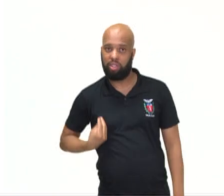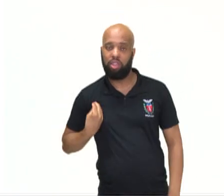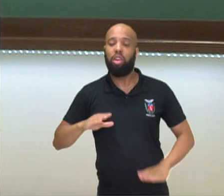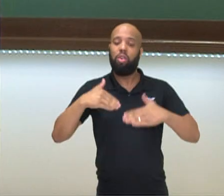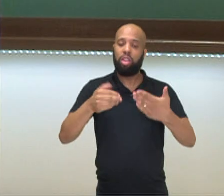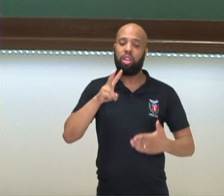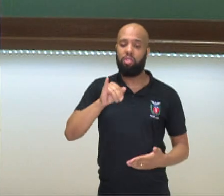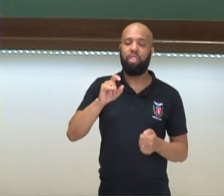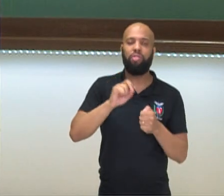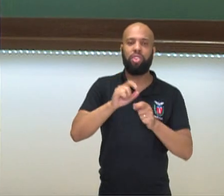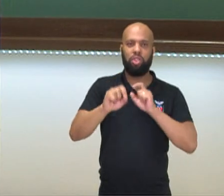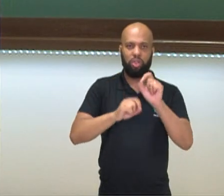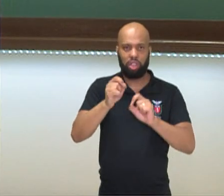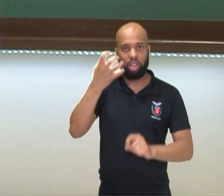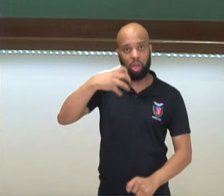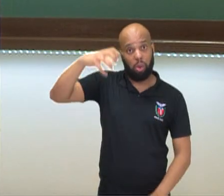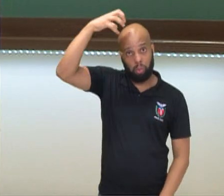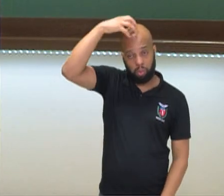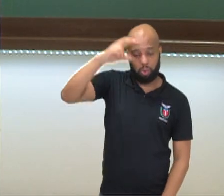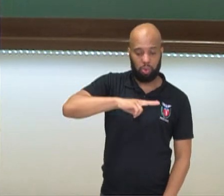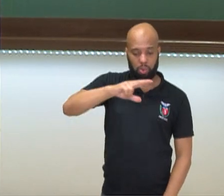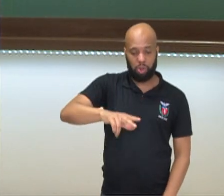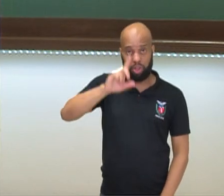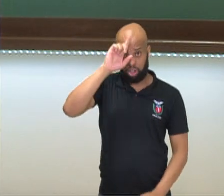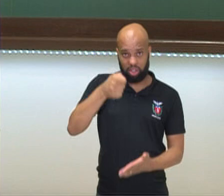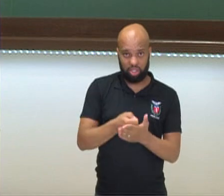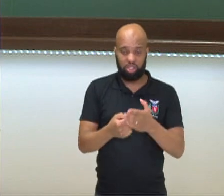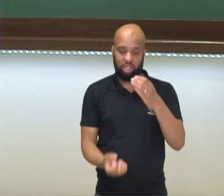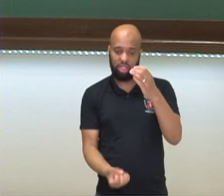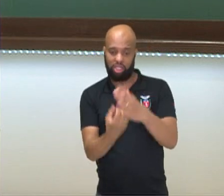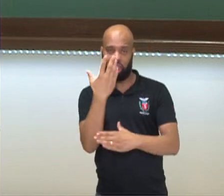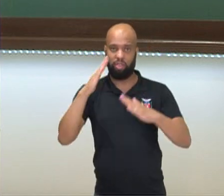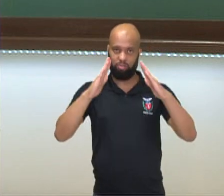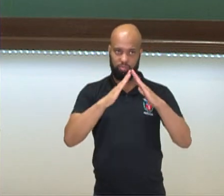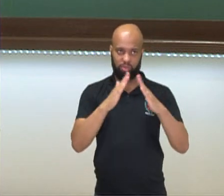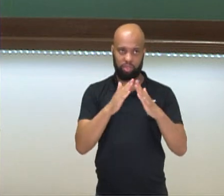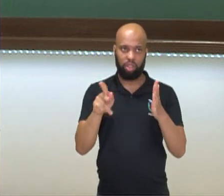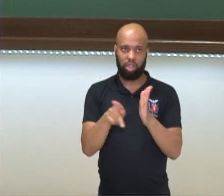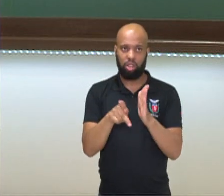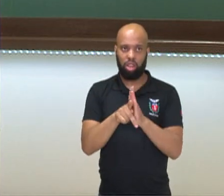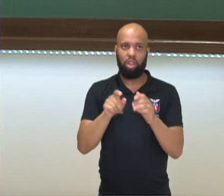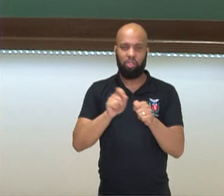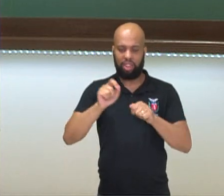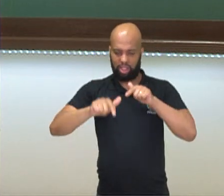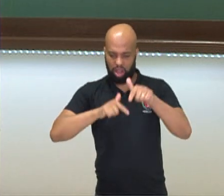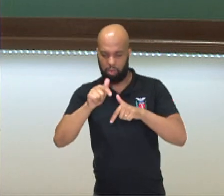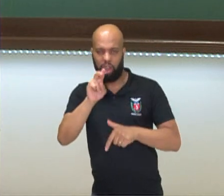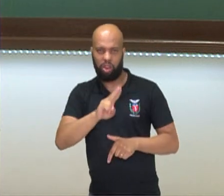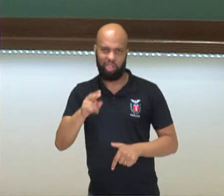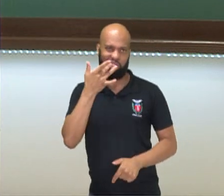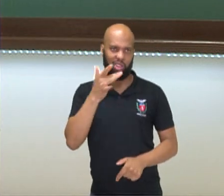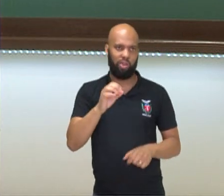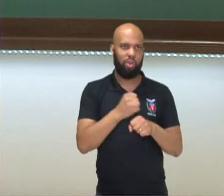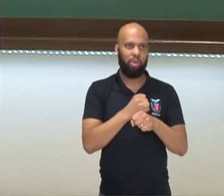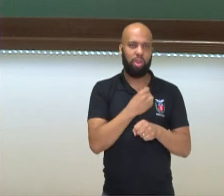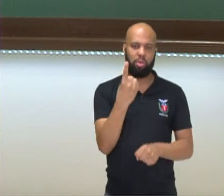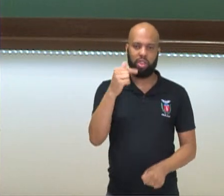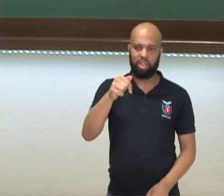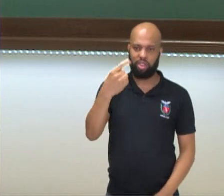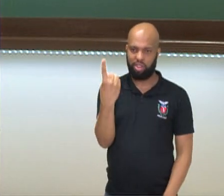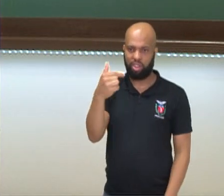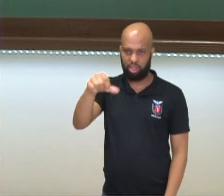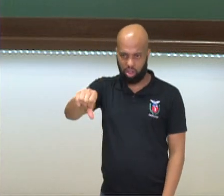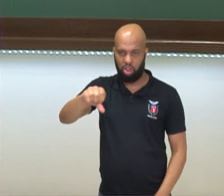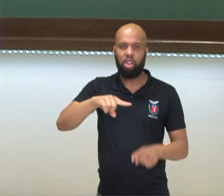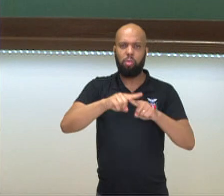vai fazer o seguinte: a coroa portuguesa decide criar as casas de fundição. Isso no ano de 1719. Mas qual era o